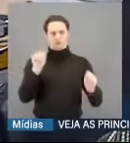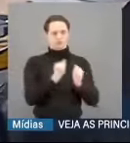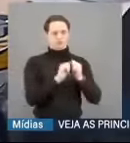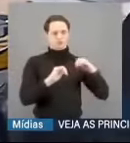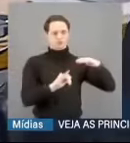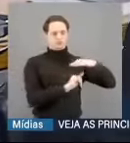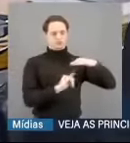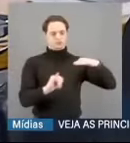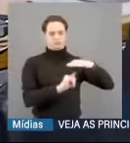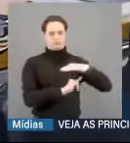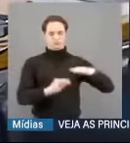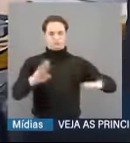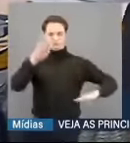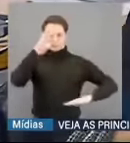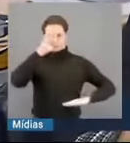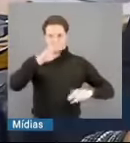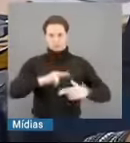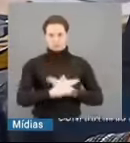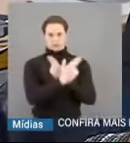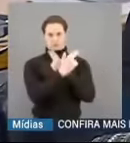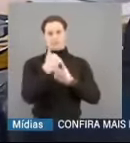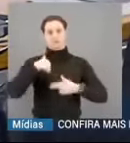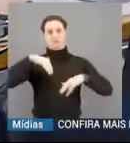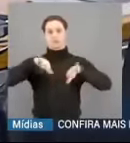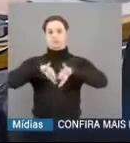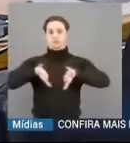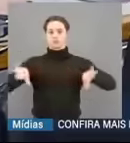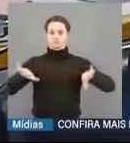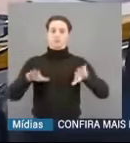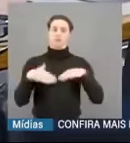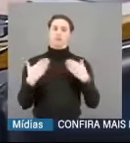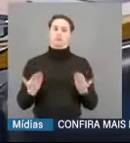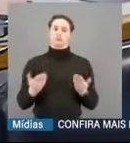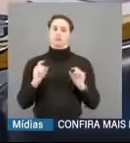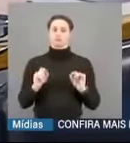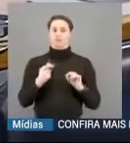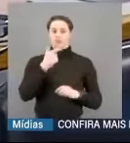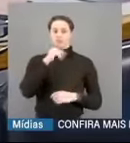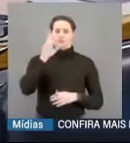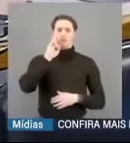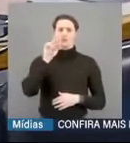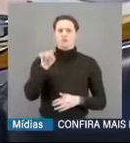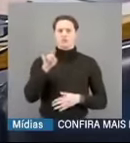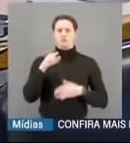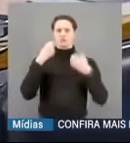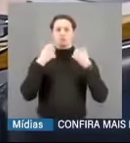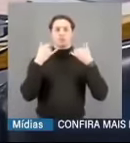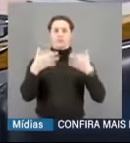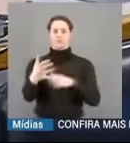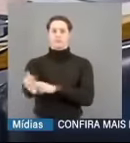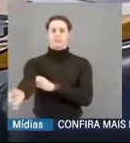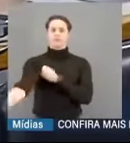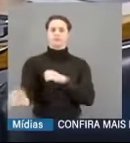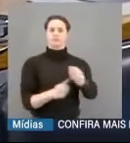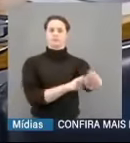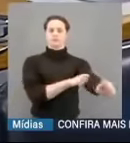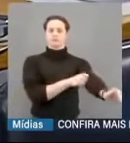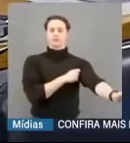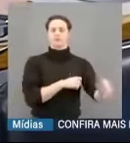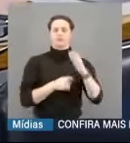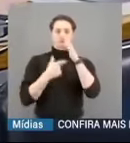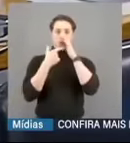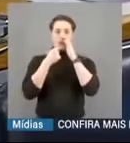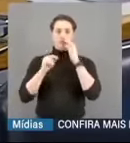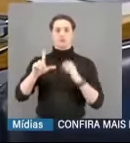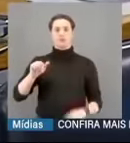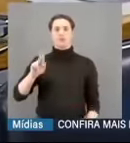instituição Força Armada. Eu sei separar exatamente isso. E o senhor, inclusive, disse para o senhor Jean Lawande